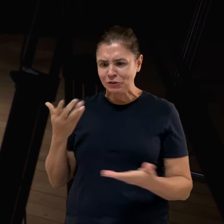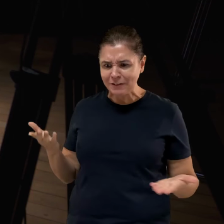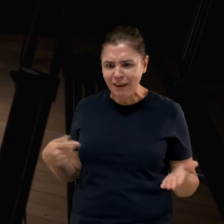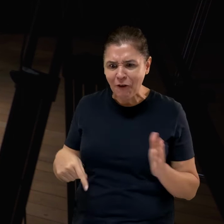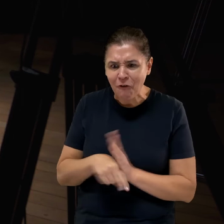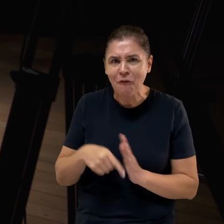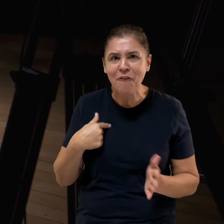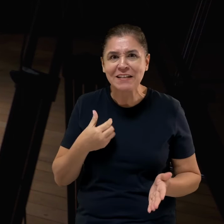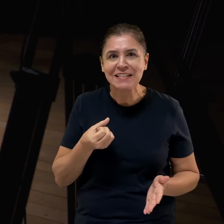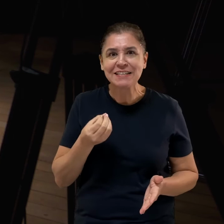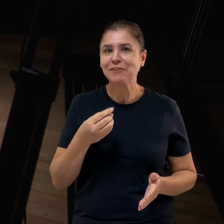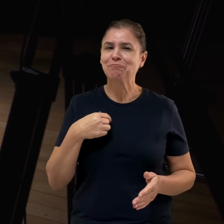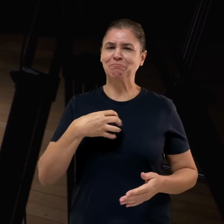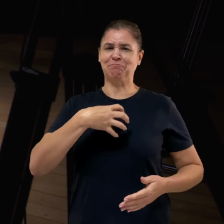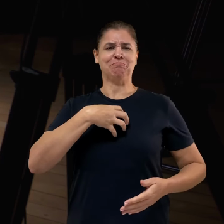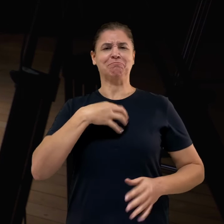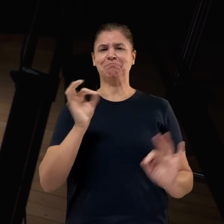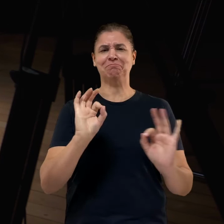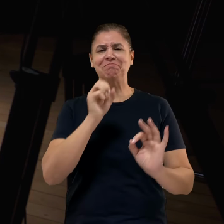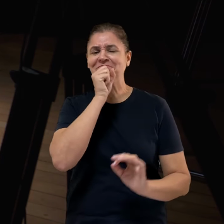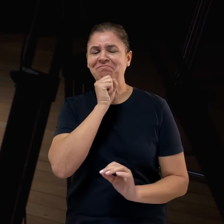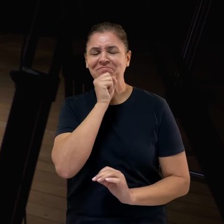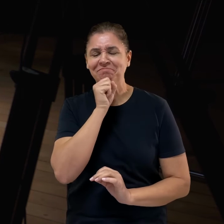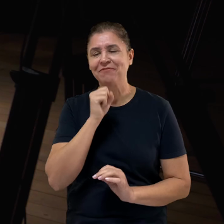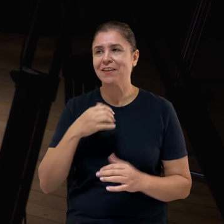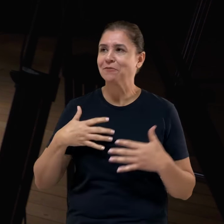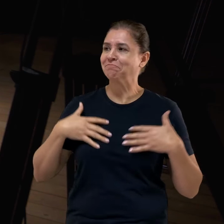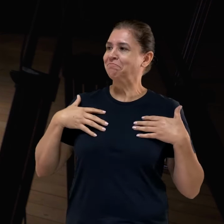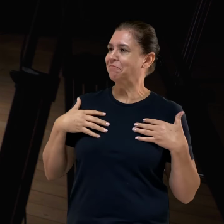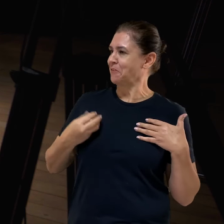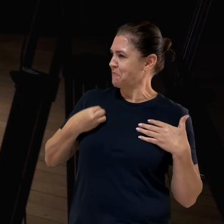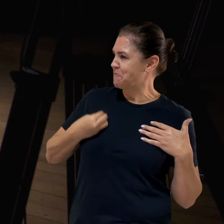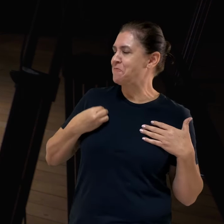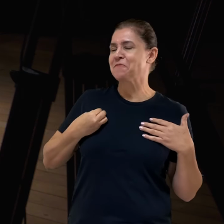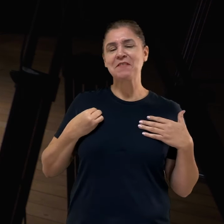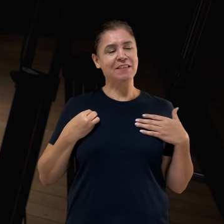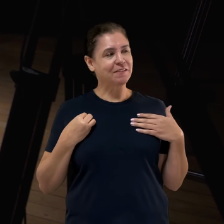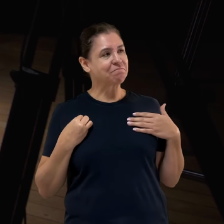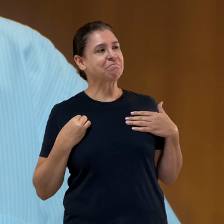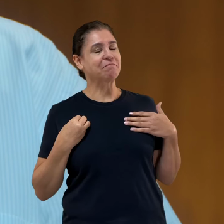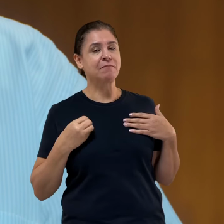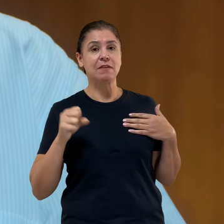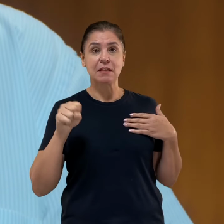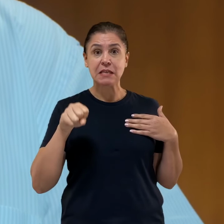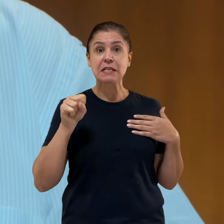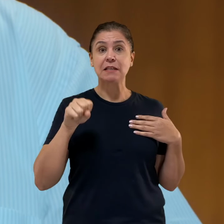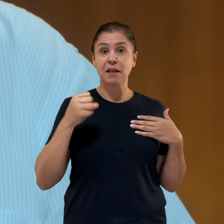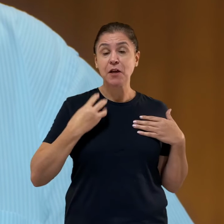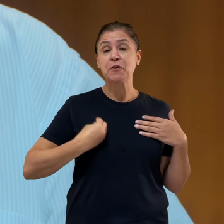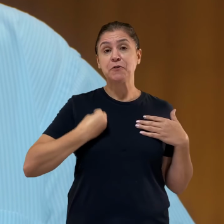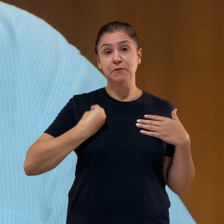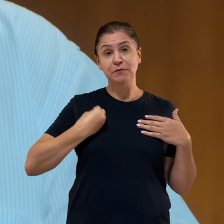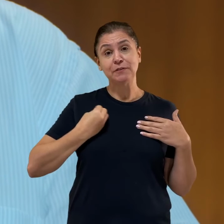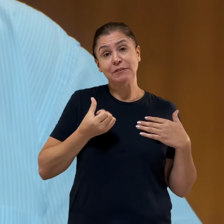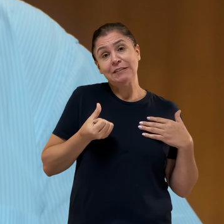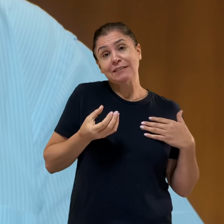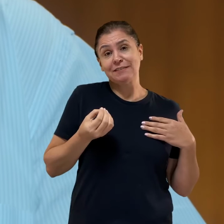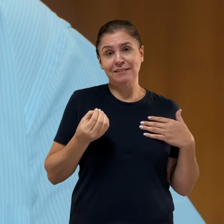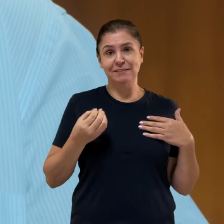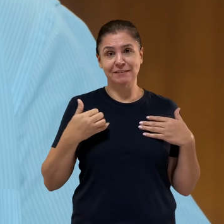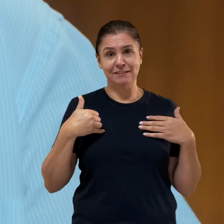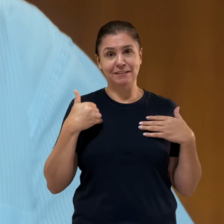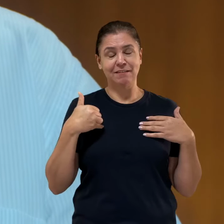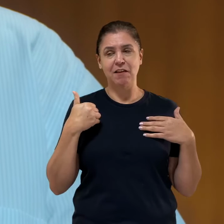e não me sinto idoso. Cheio de vidas, cheio de rigor. Tranquilamente. Vivo esses 60